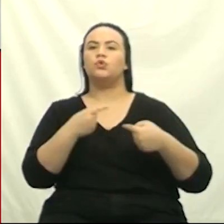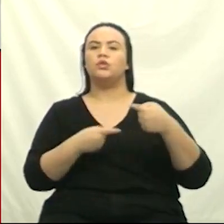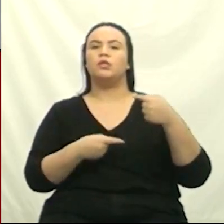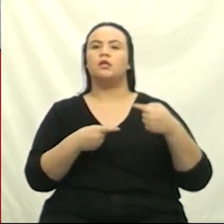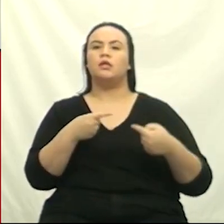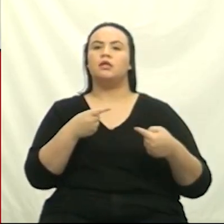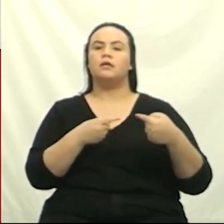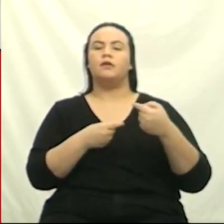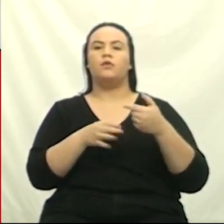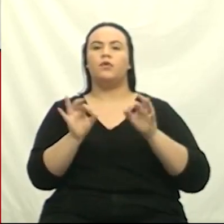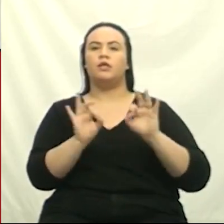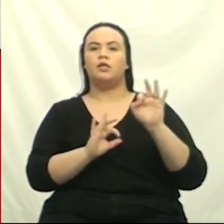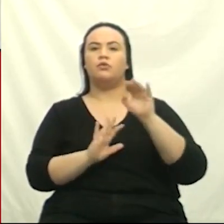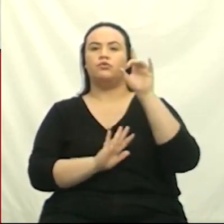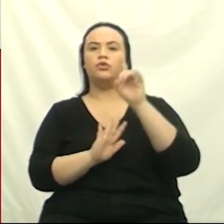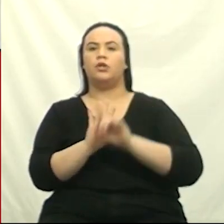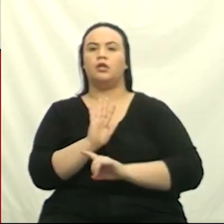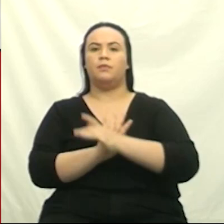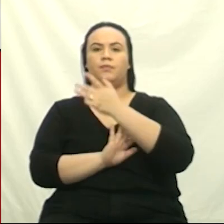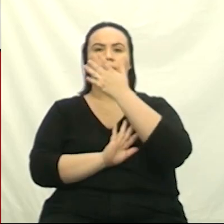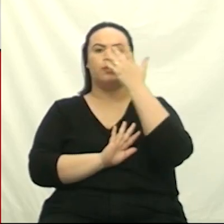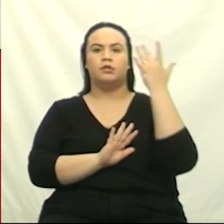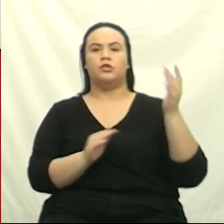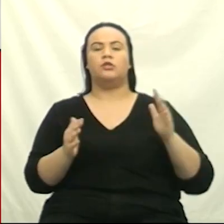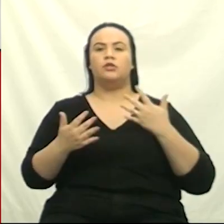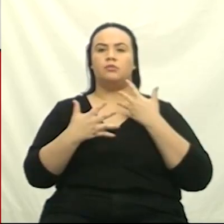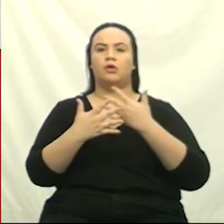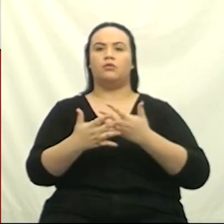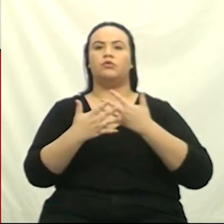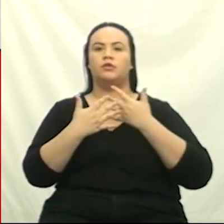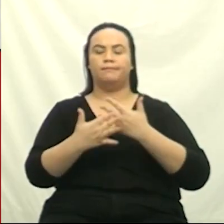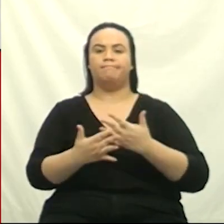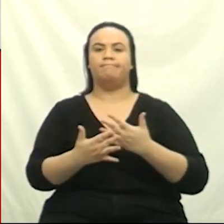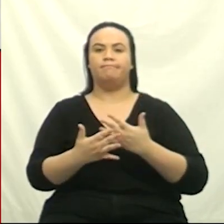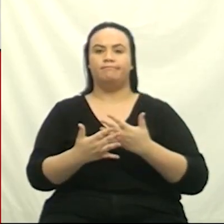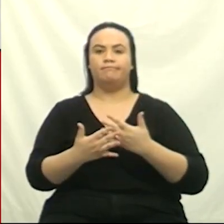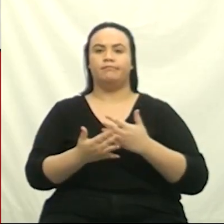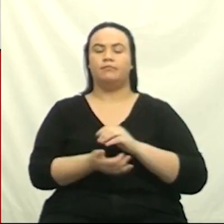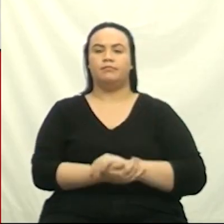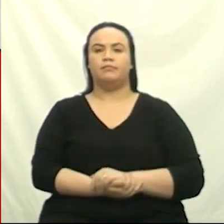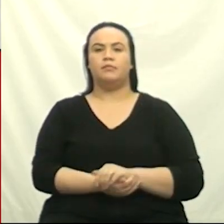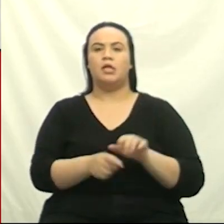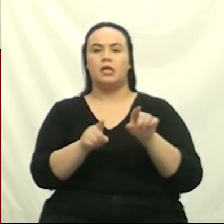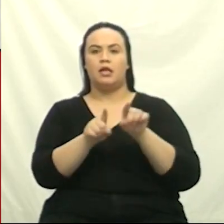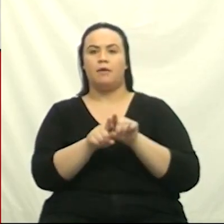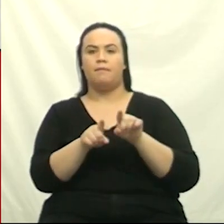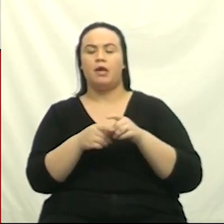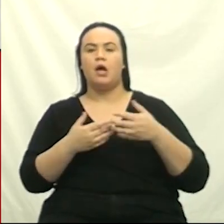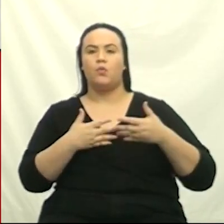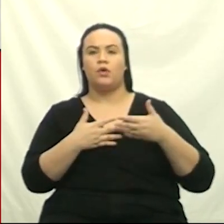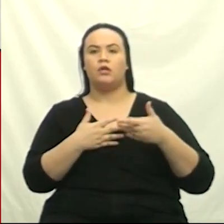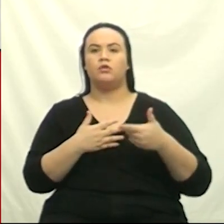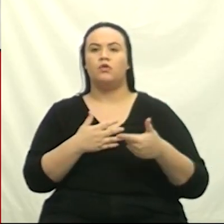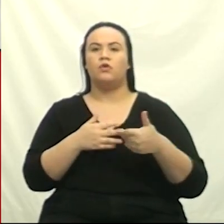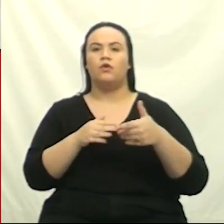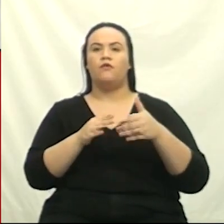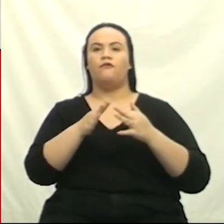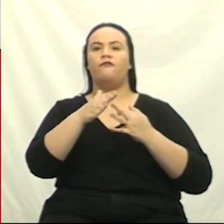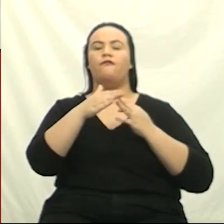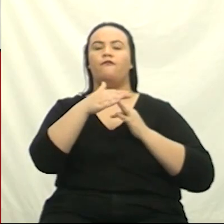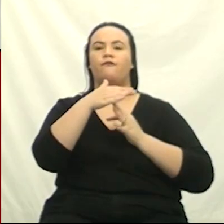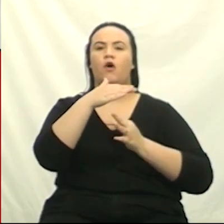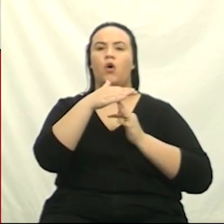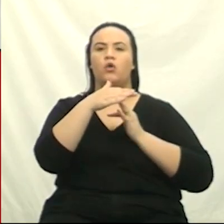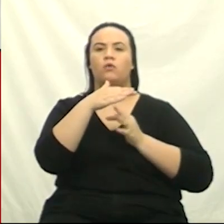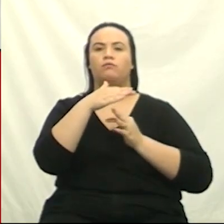e encaminhar os direitos de uma pessoa autista bem como a continuidade do fórum parlamentar